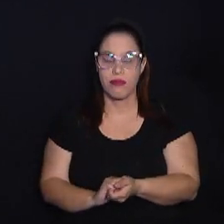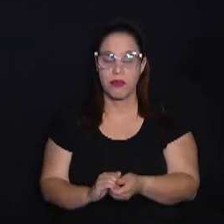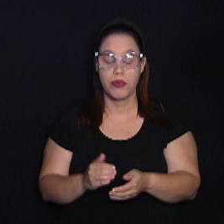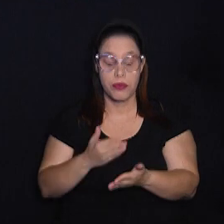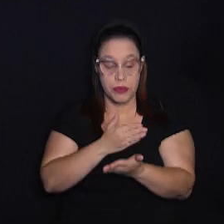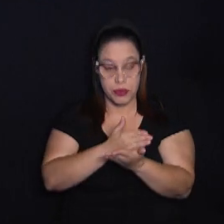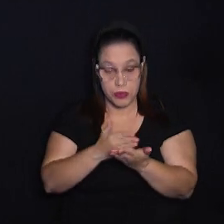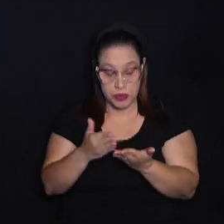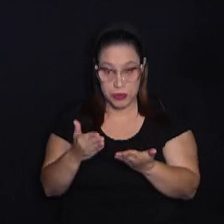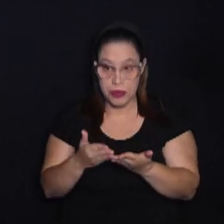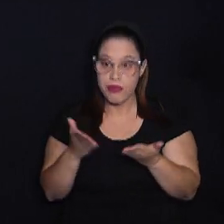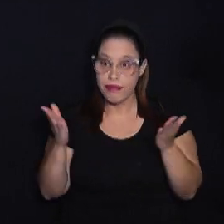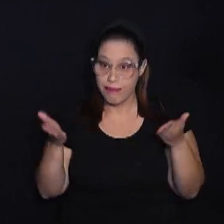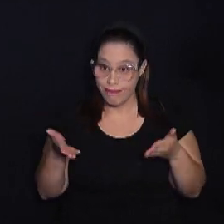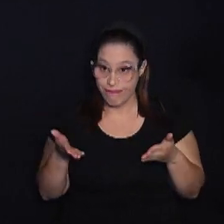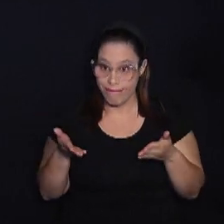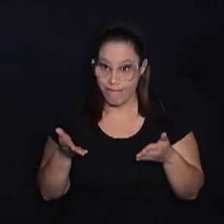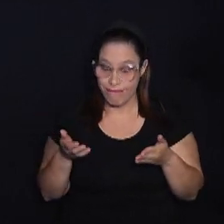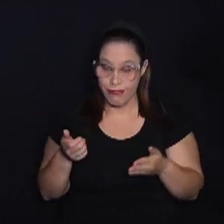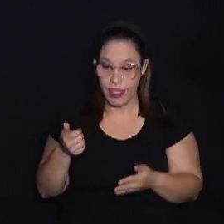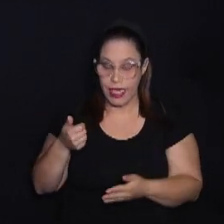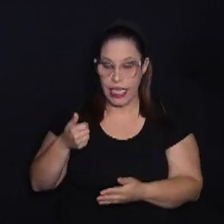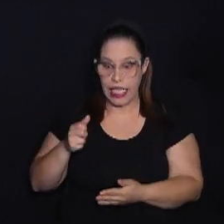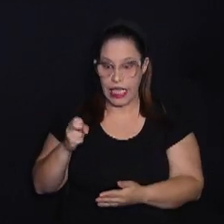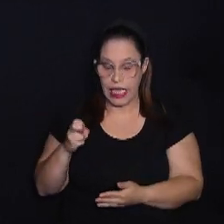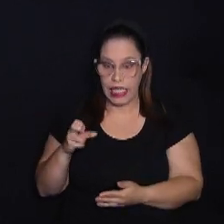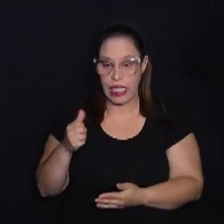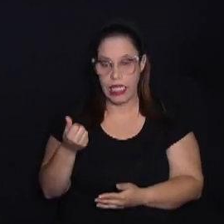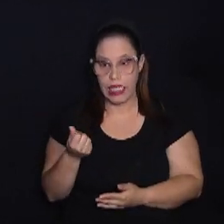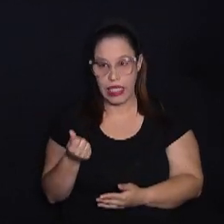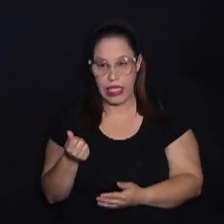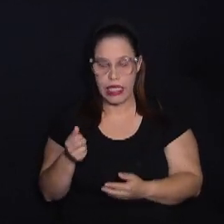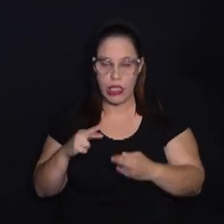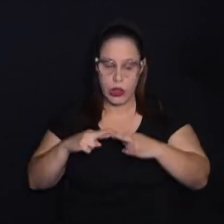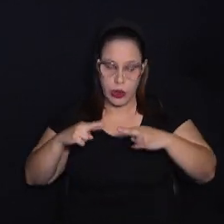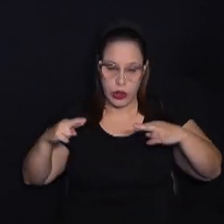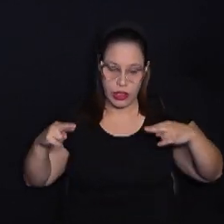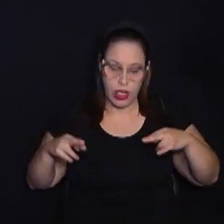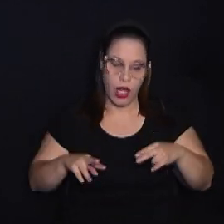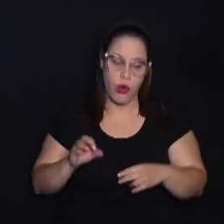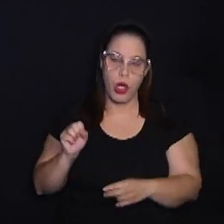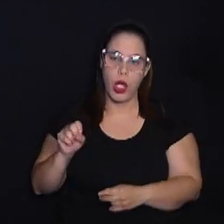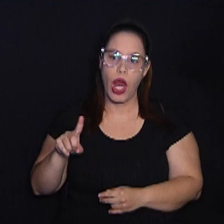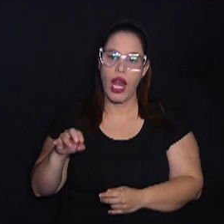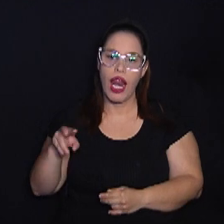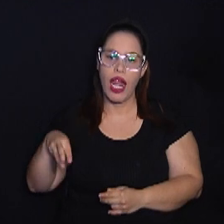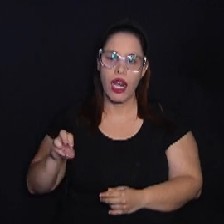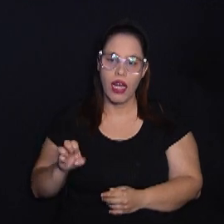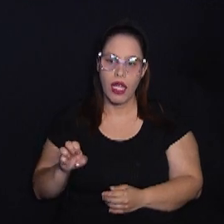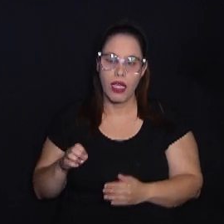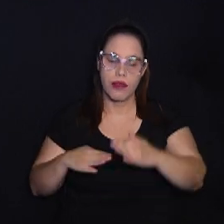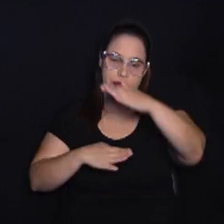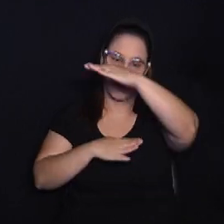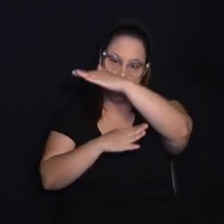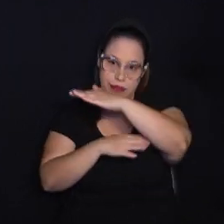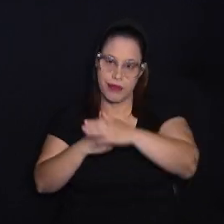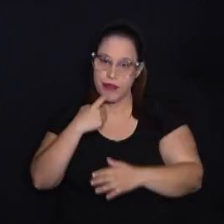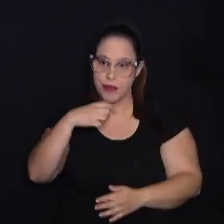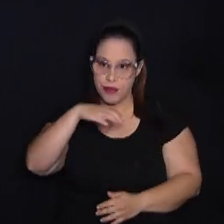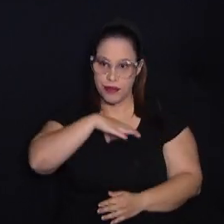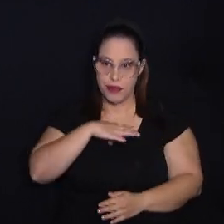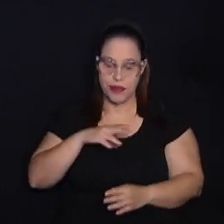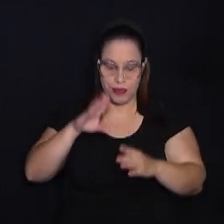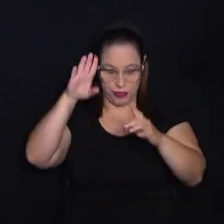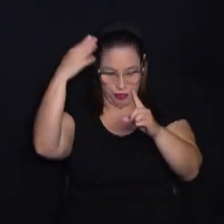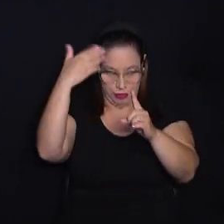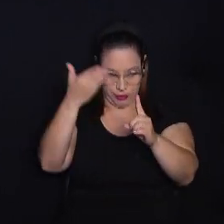Iniciamos neste instante a 56ª reunião solene da Câmara Municipal de Campinas para homenagear,